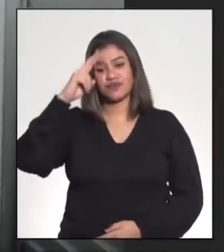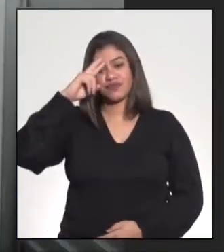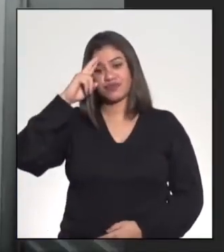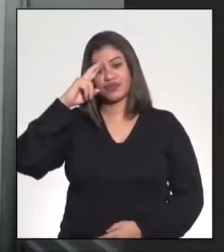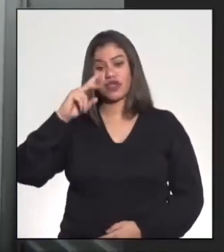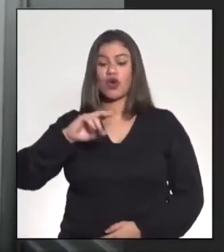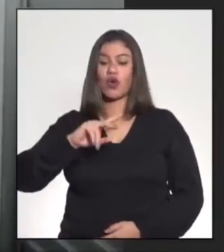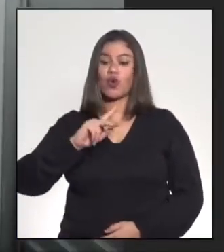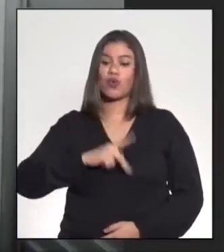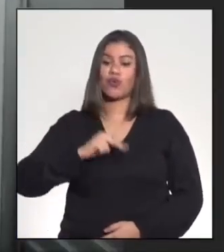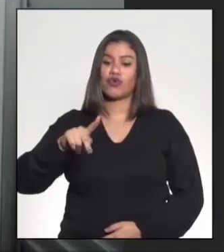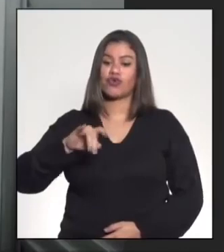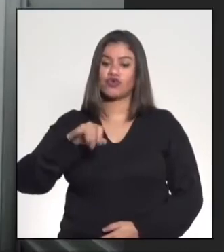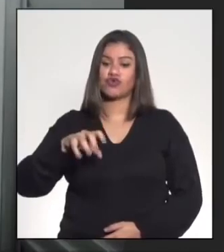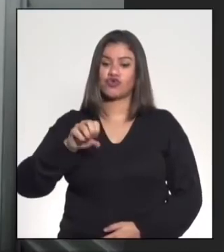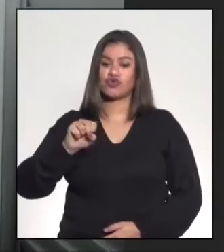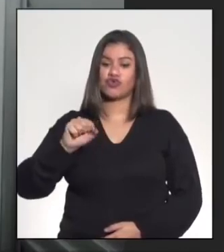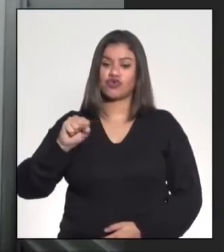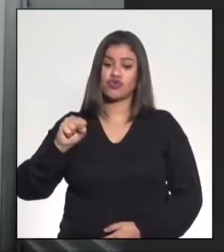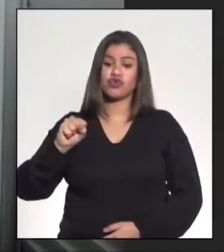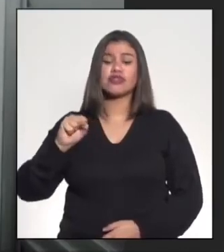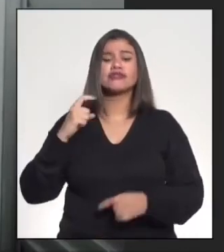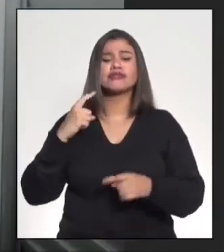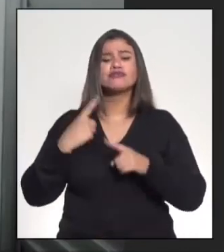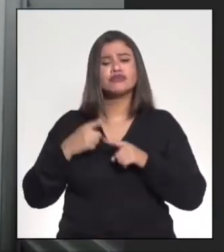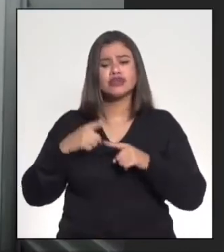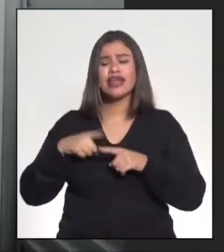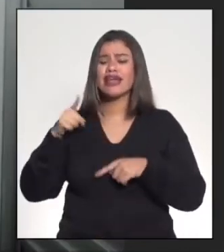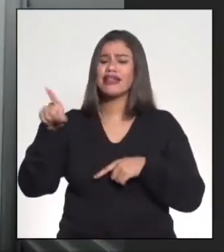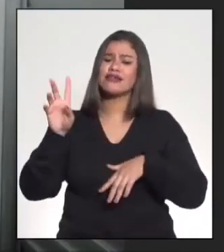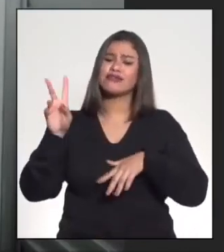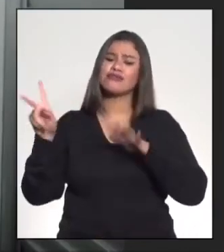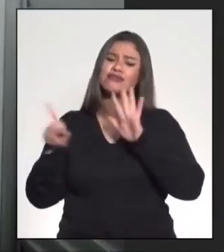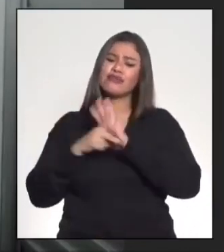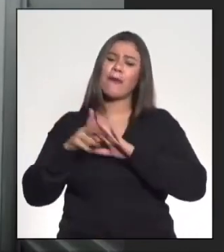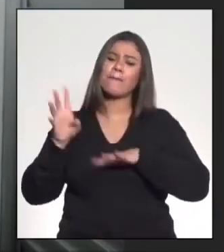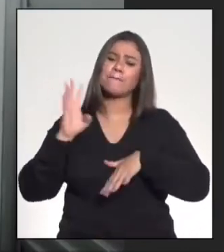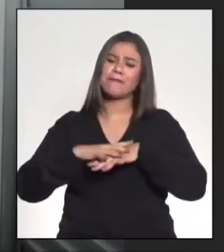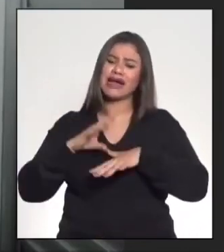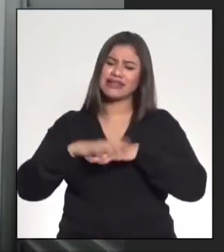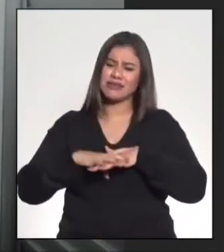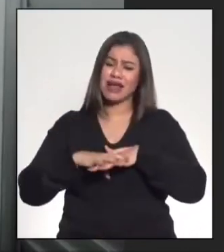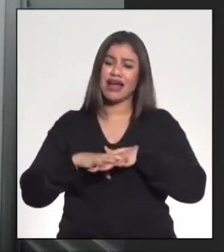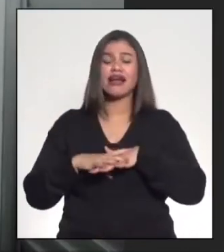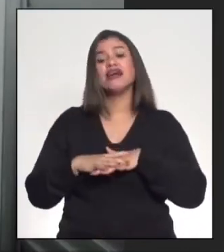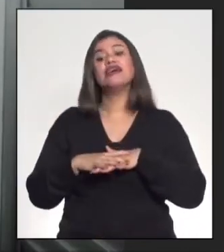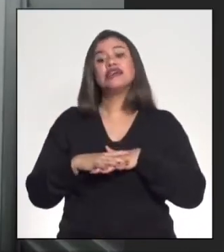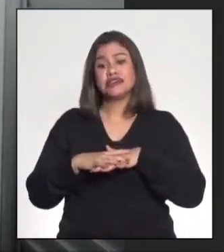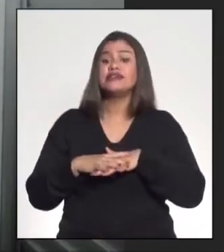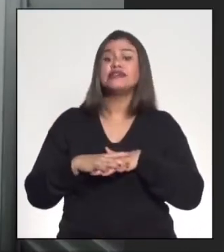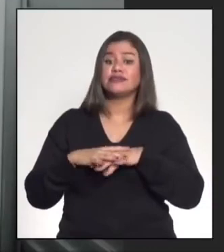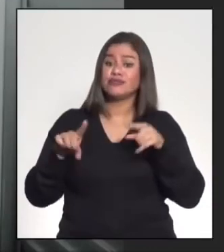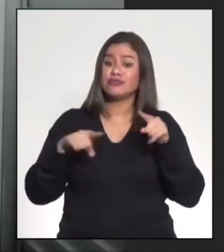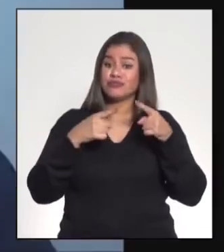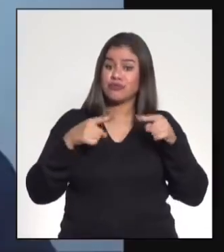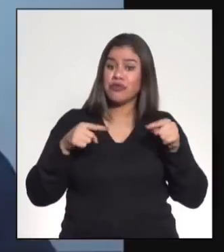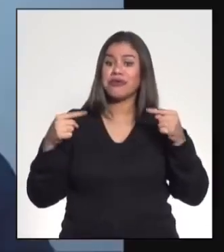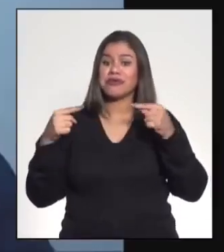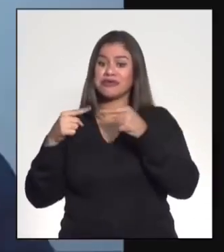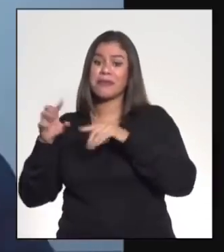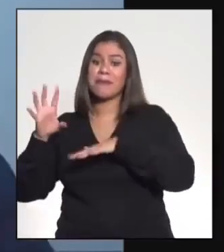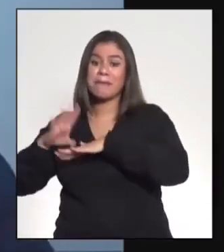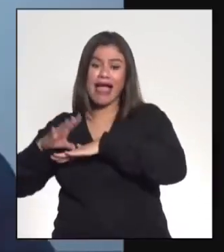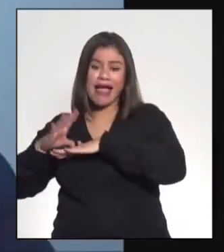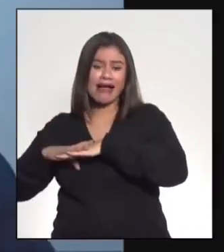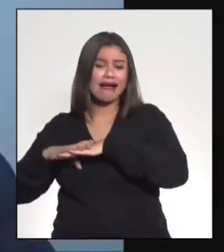Jonas de matemática, pessoal, porque música e matemática pode não parecer, mas tem tudo a ver, né, professor? Sim,